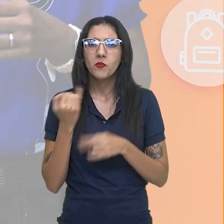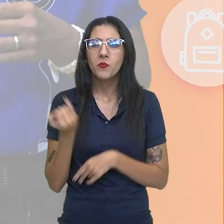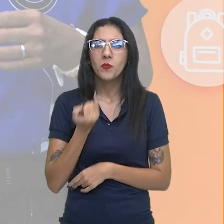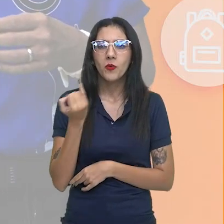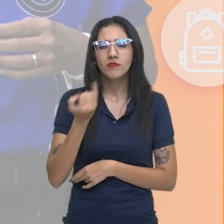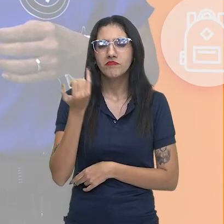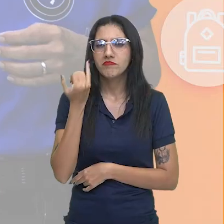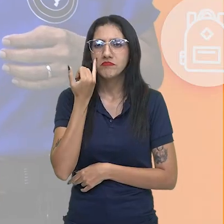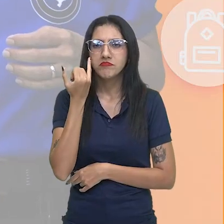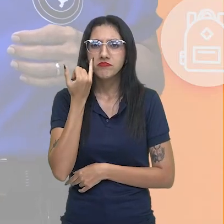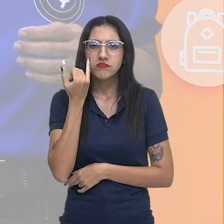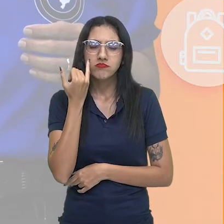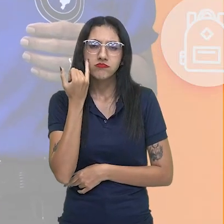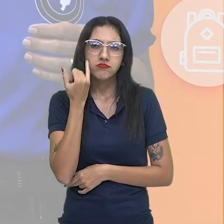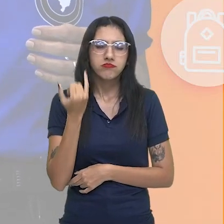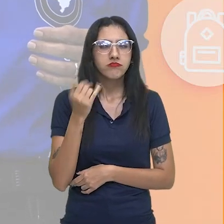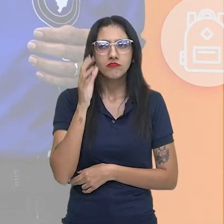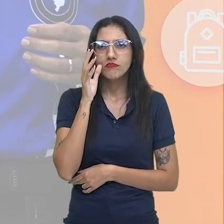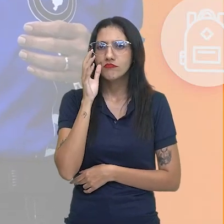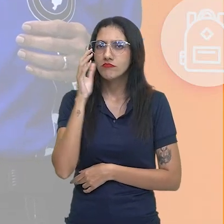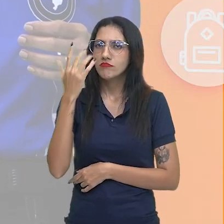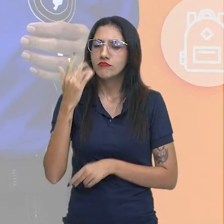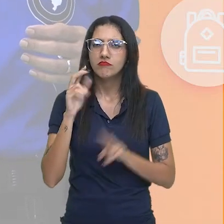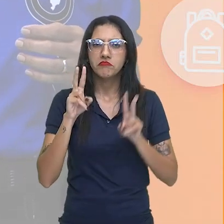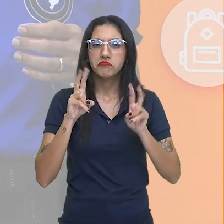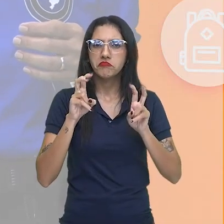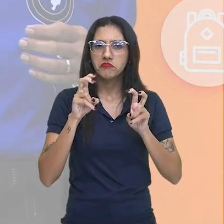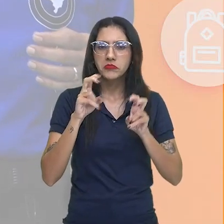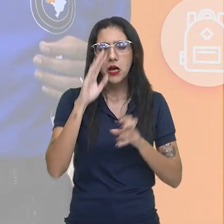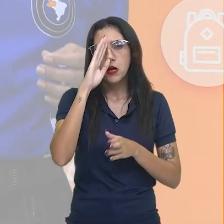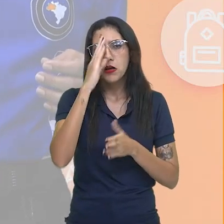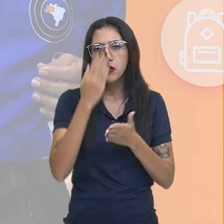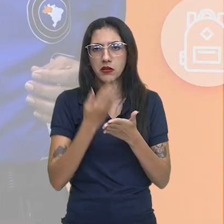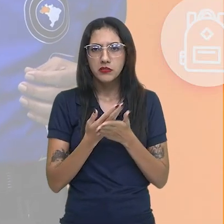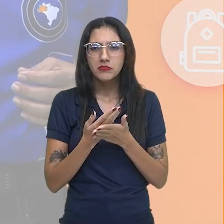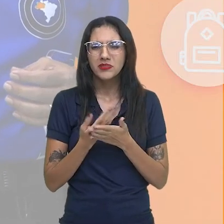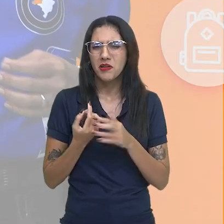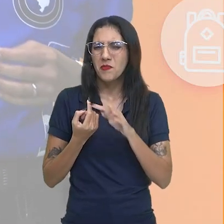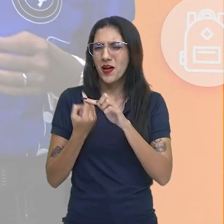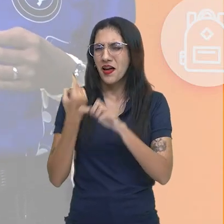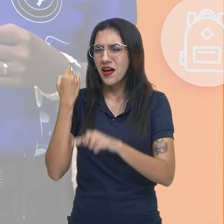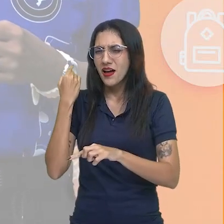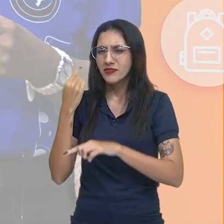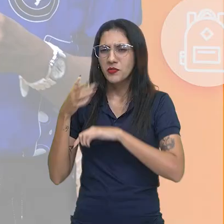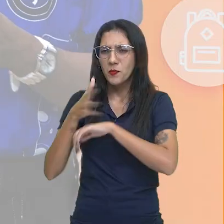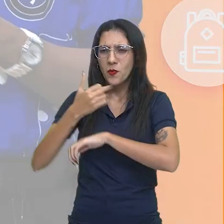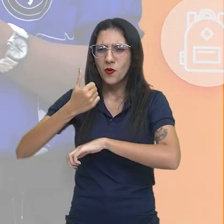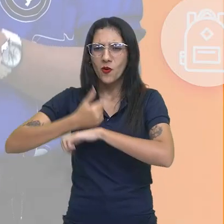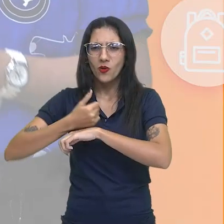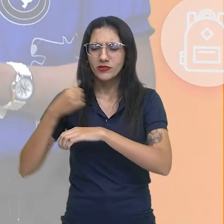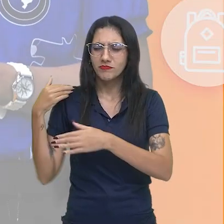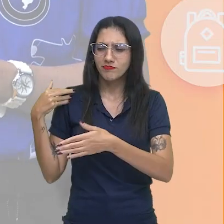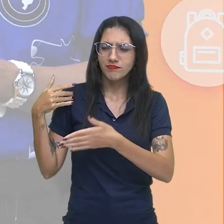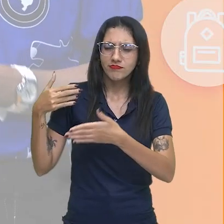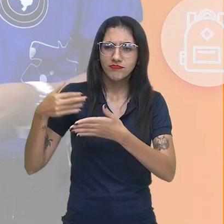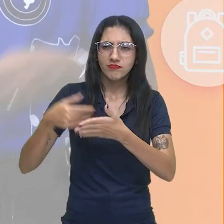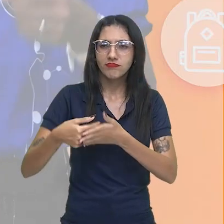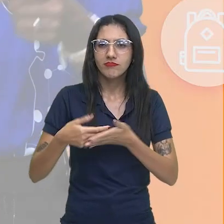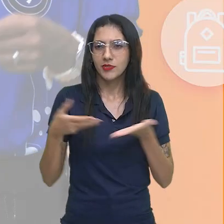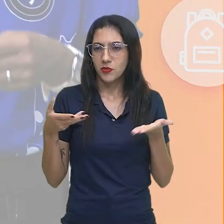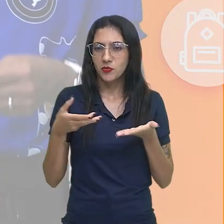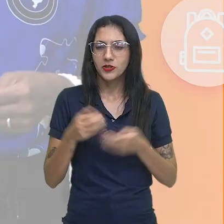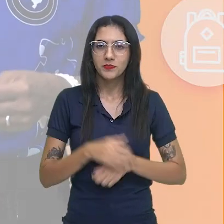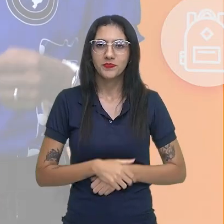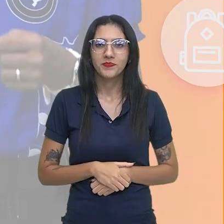em questões, em assuntos, em crenças que vêm desde o período colonial até os dias